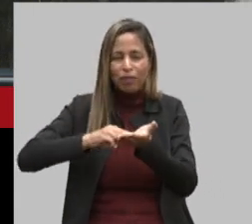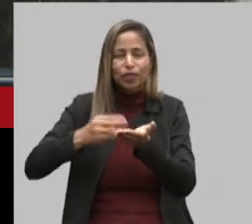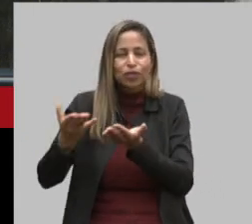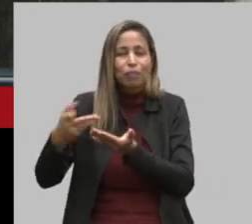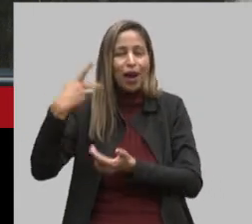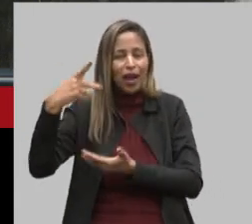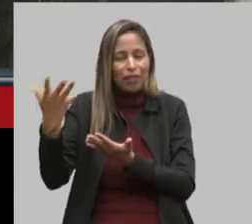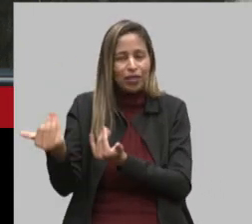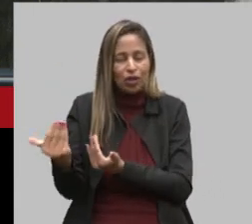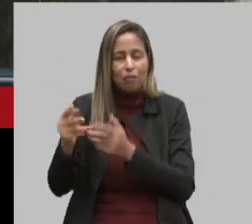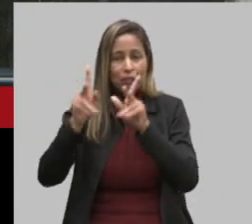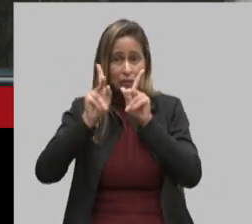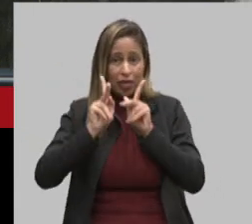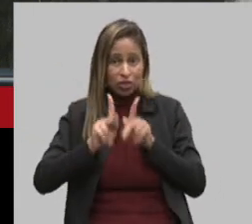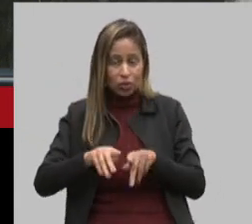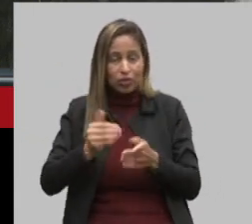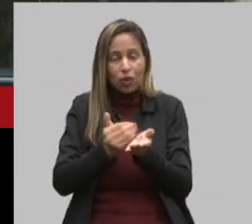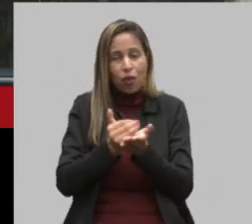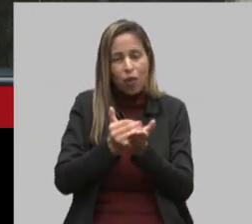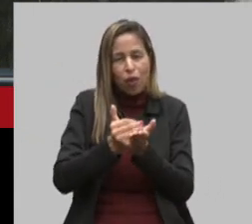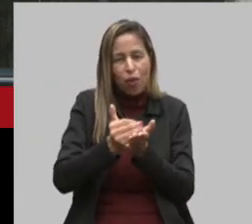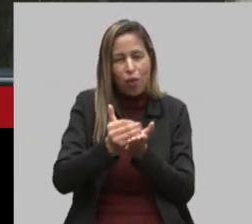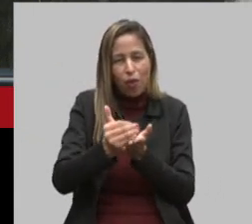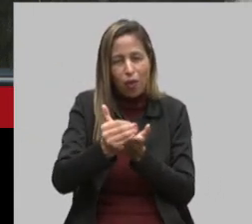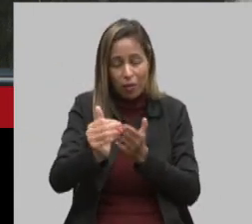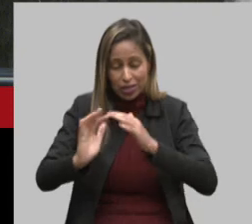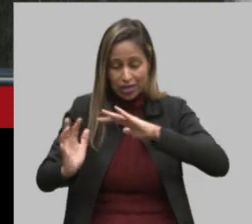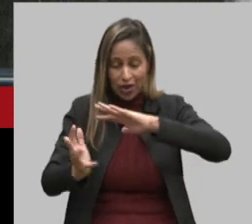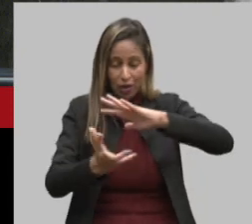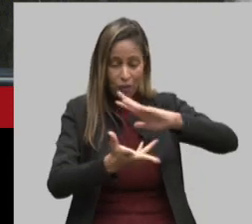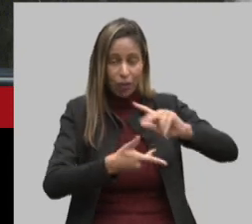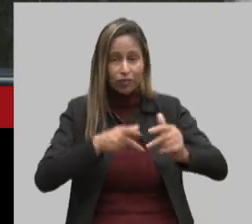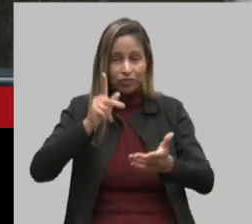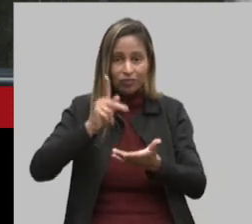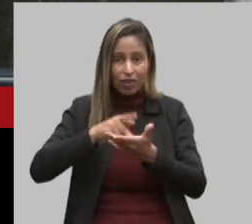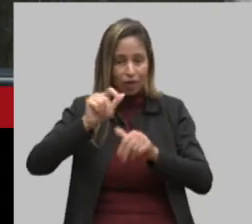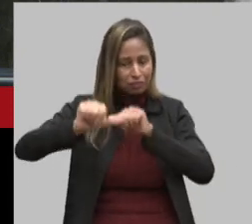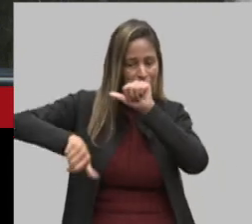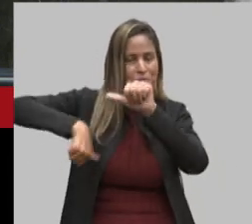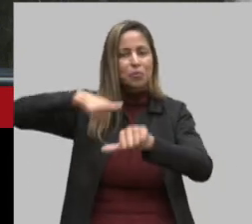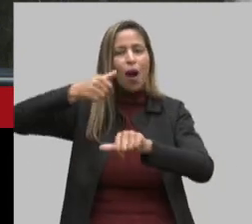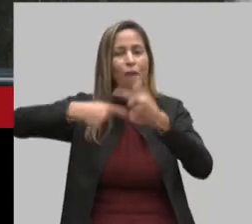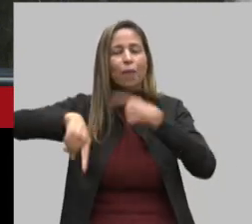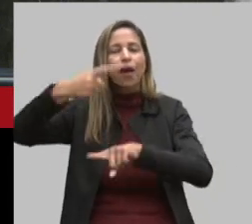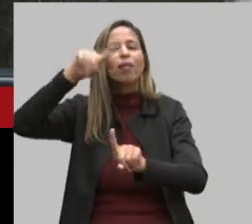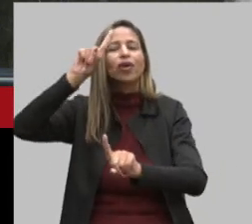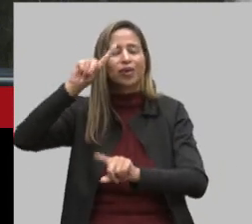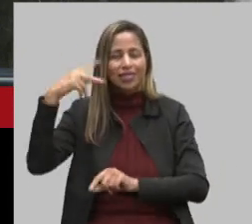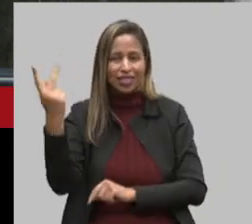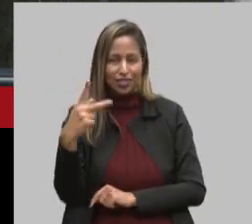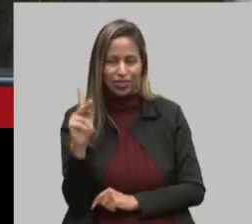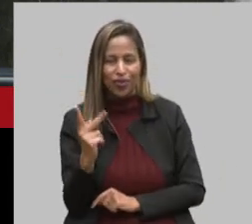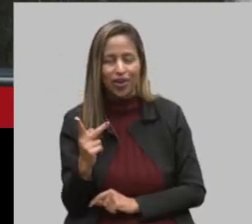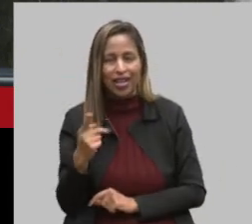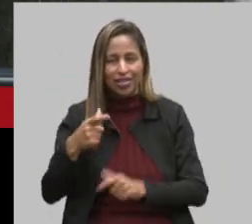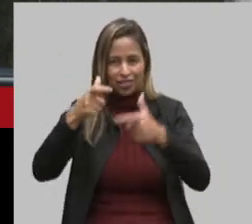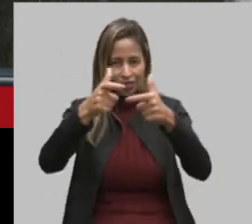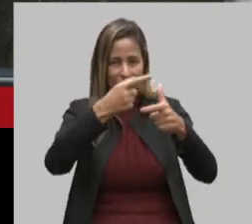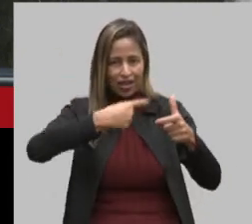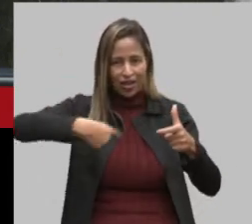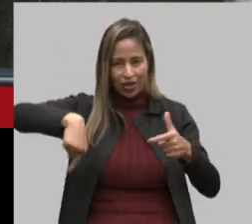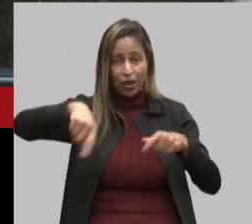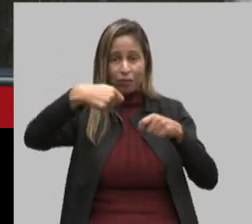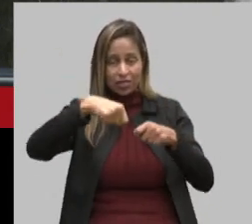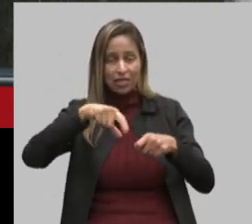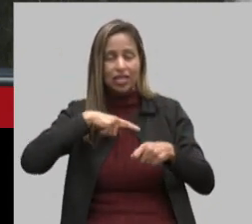mas por pessoas que estão iniciando em um mundo um mundo que vão de fato revolucionar a nossa história porque se esse lugar é nosso ele precisa de ter a